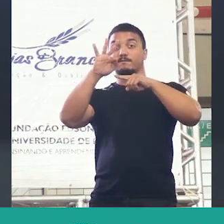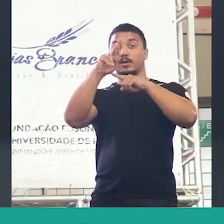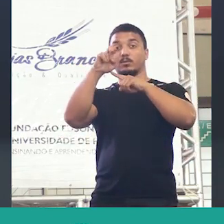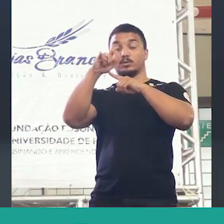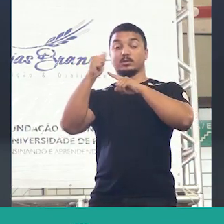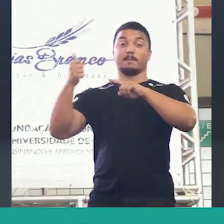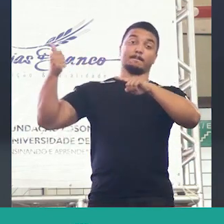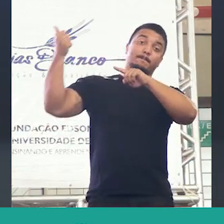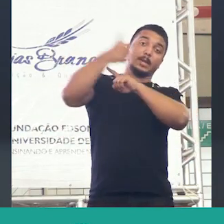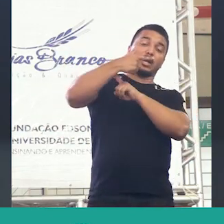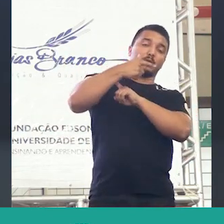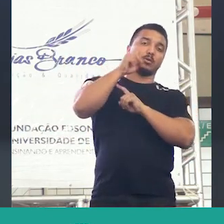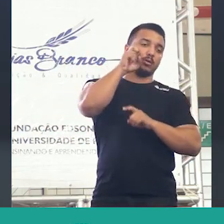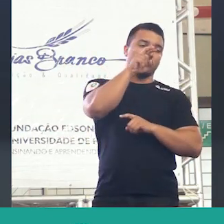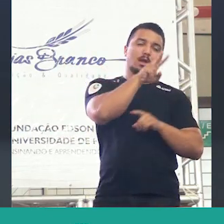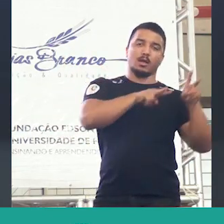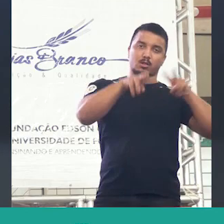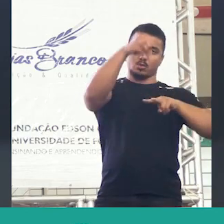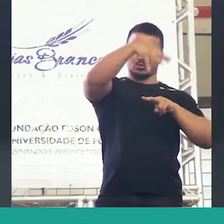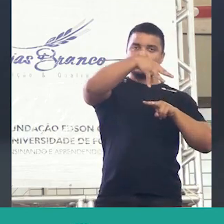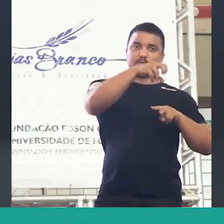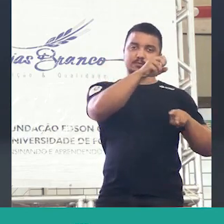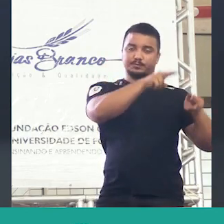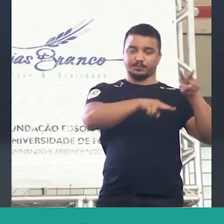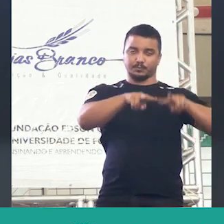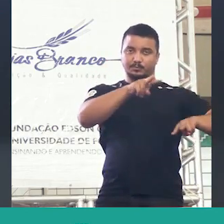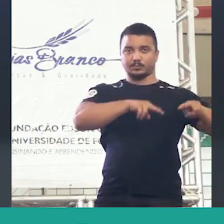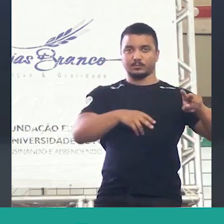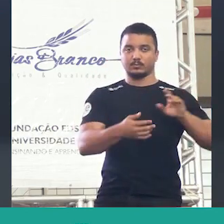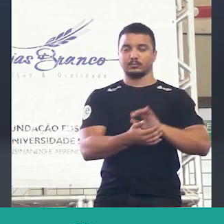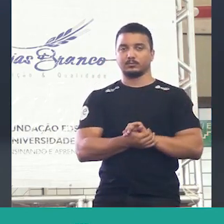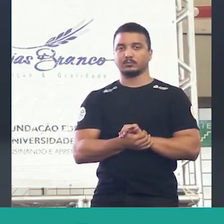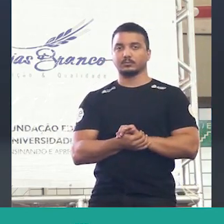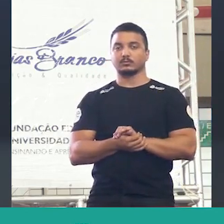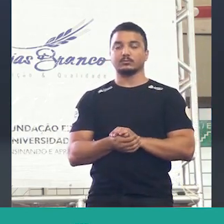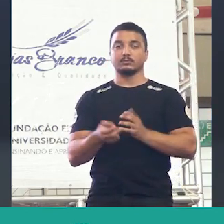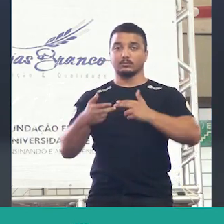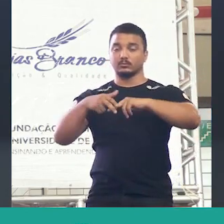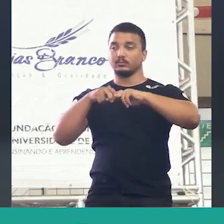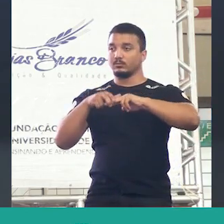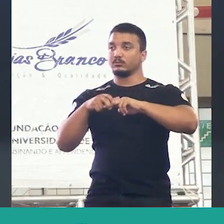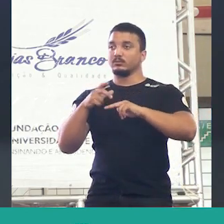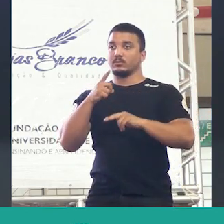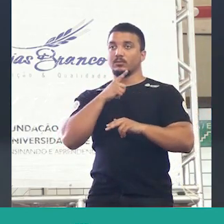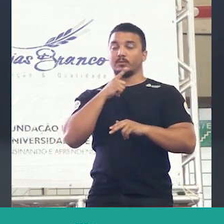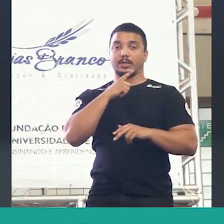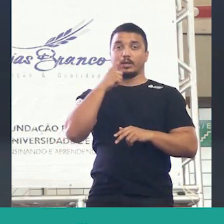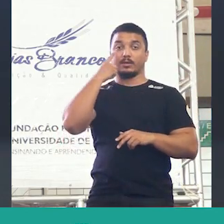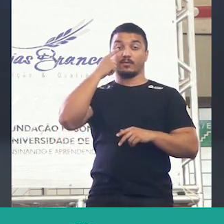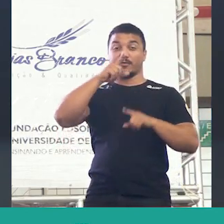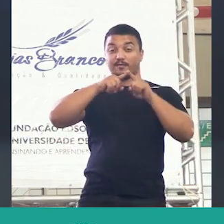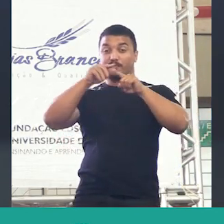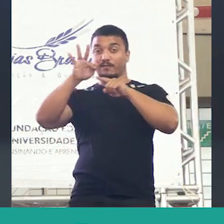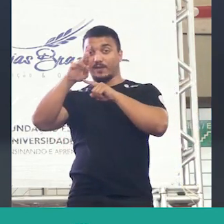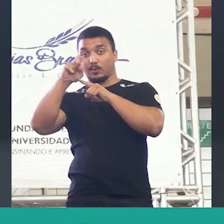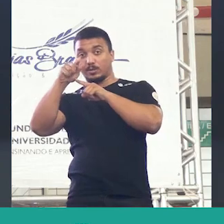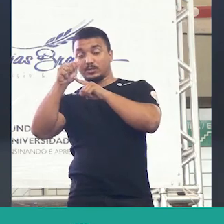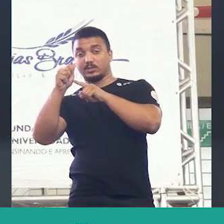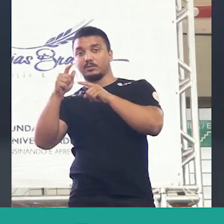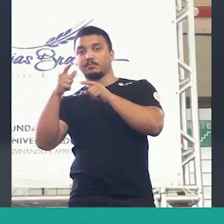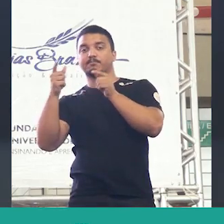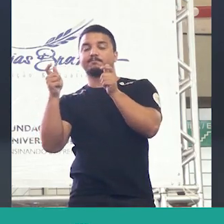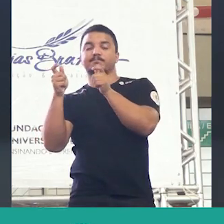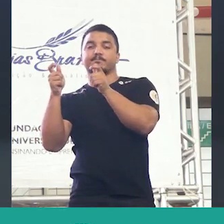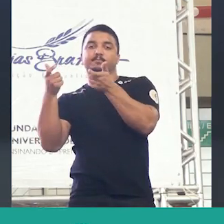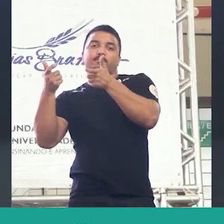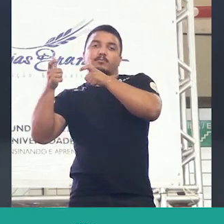frequência maior do que a luz visível. E aí ele diz no item C uma frequência menor e comprimento de